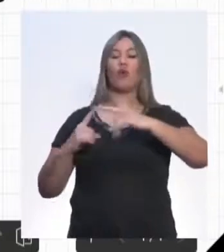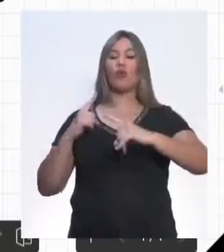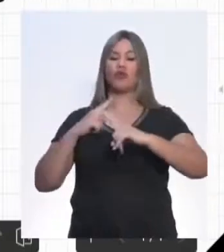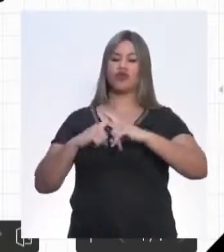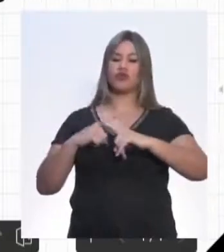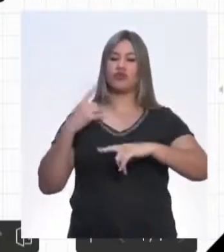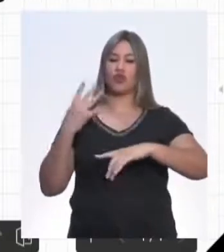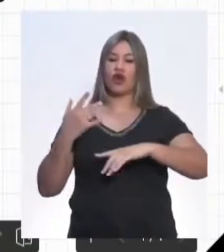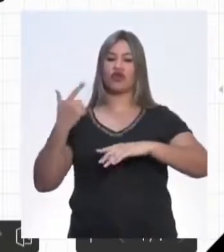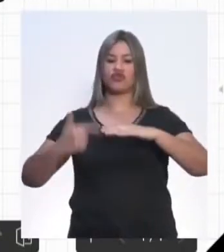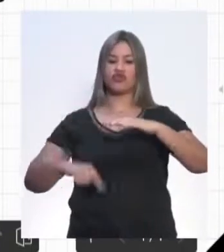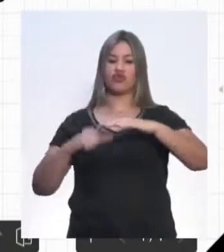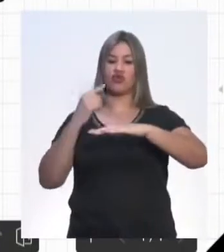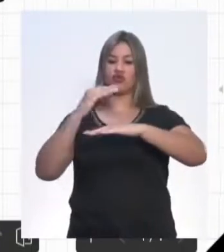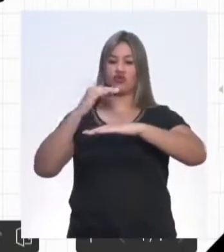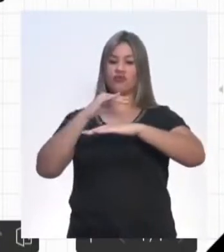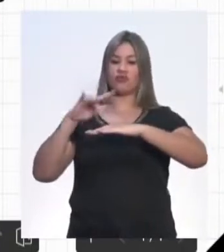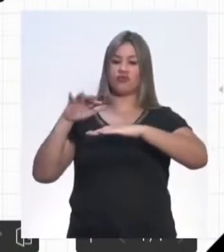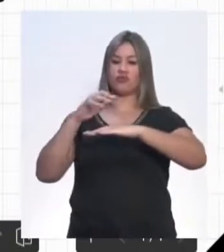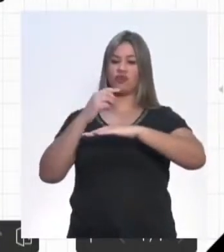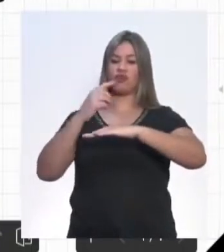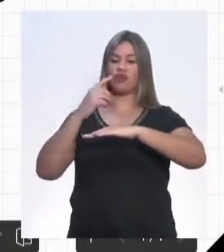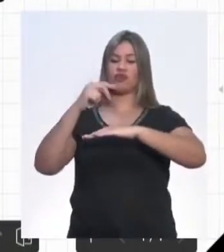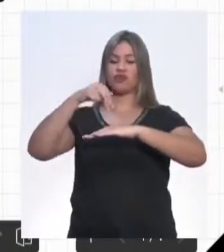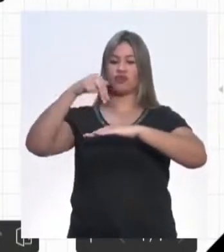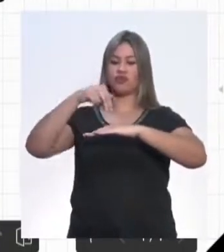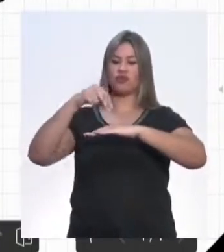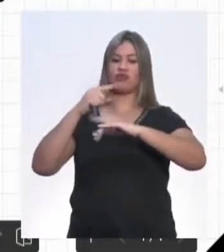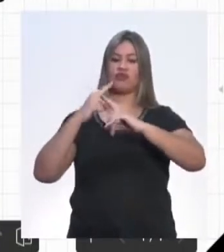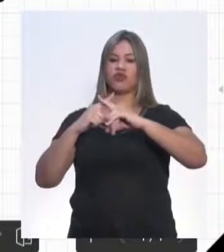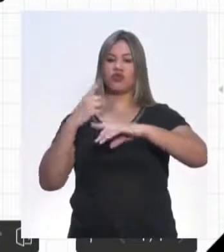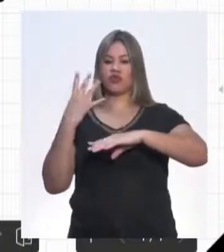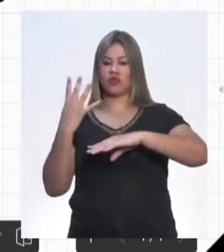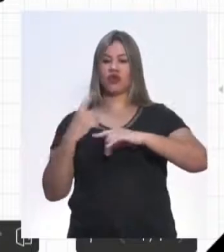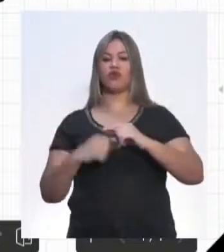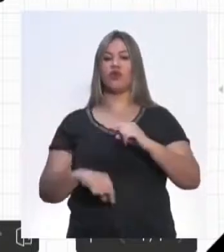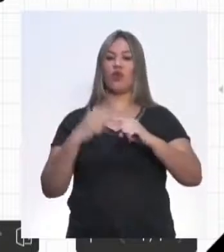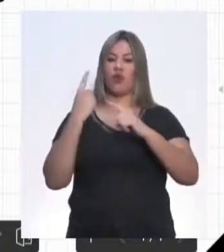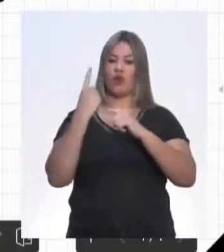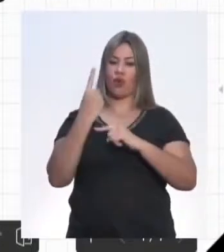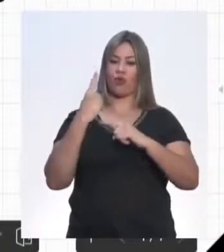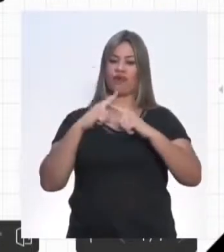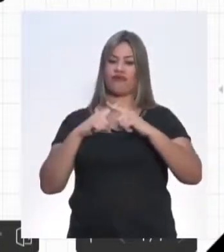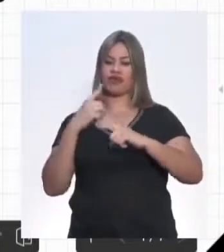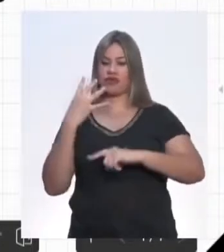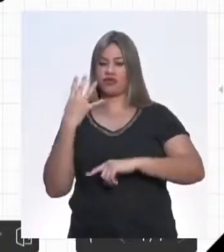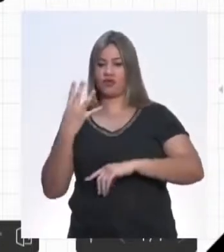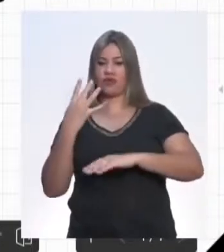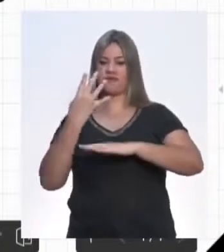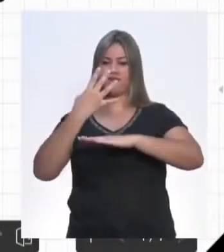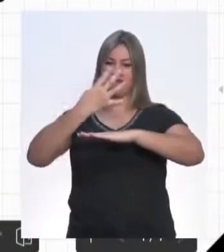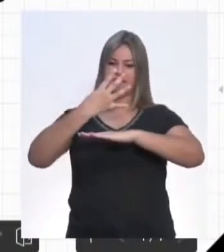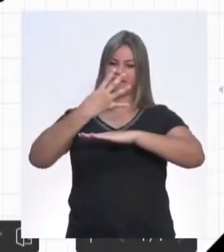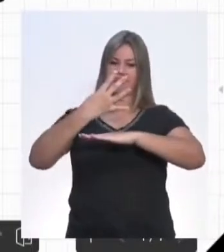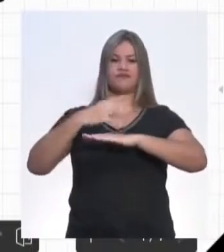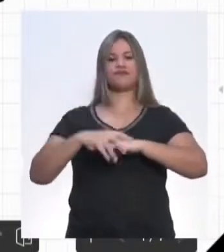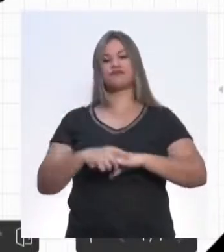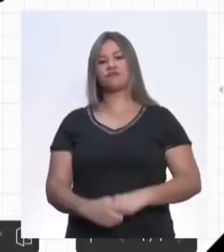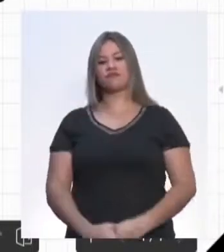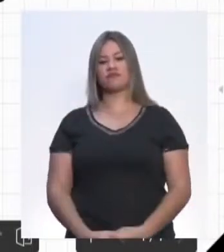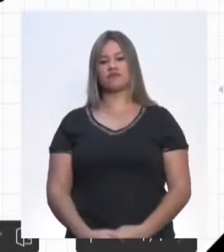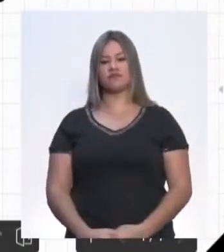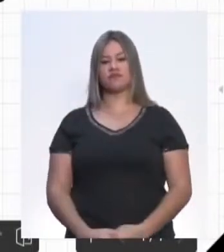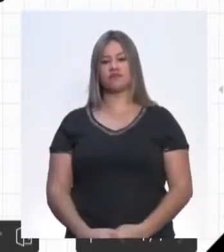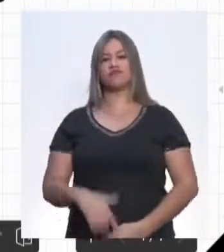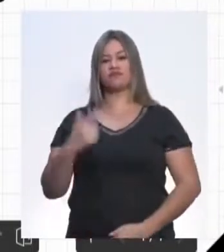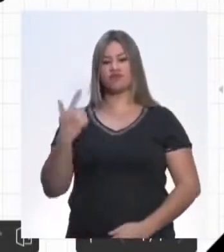Então, 1 vezes 4 aqui, 4. Beleza? Tranquilo. Vamos lá para o 4 aqui, ó. O que eu fiz o 4 para